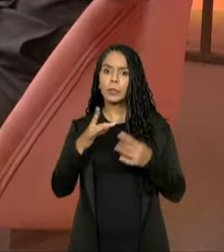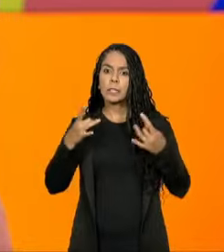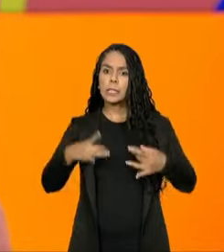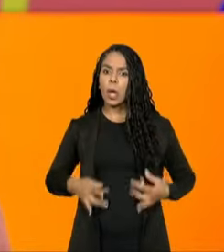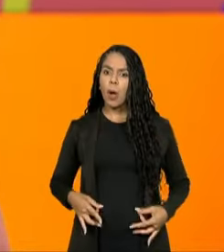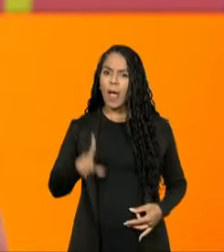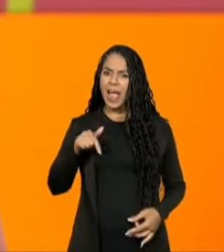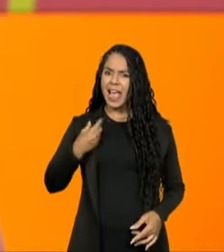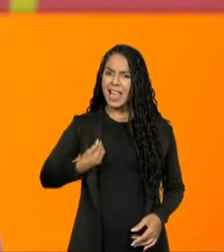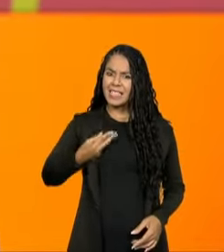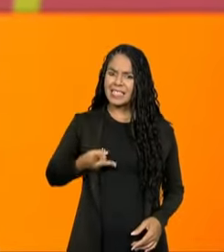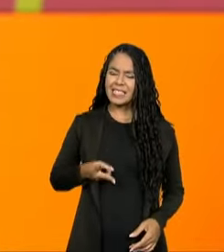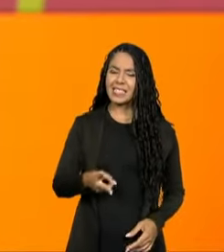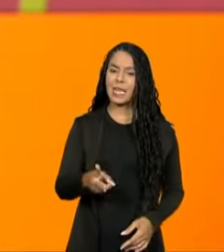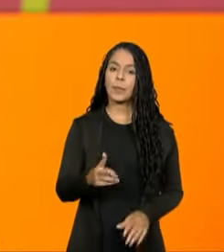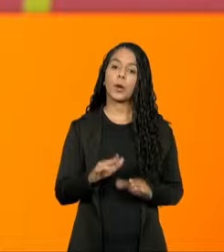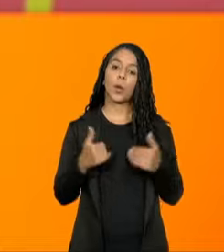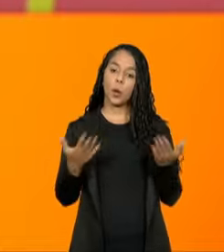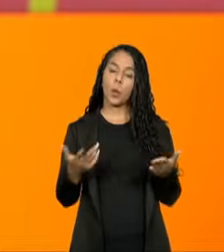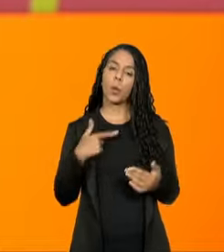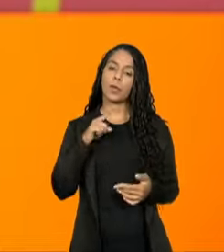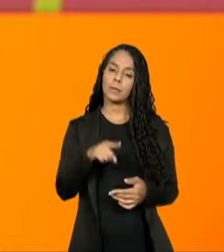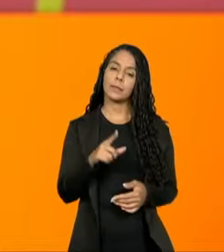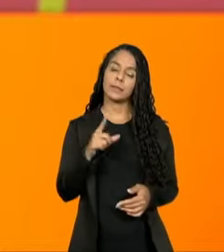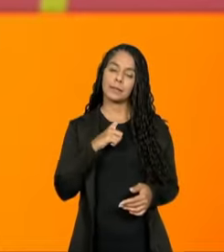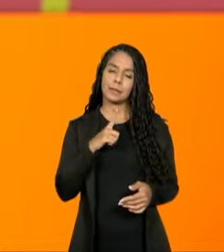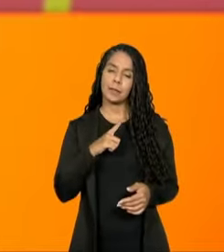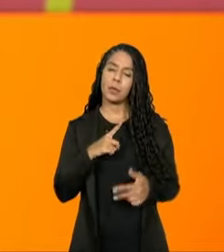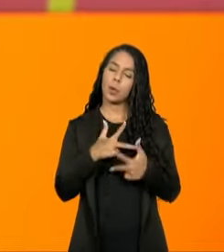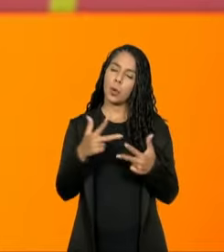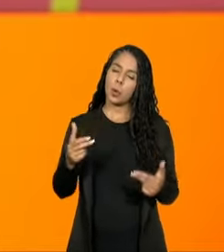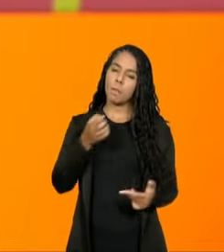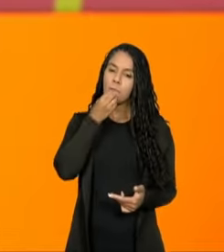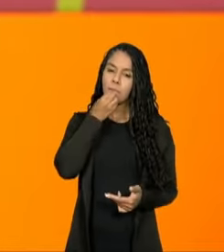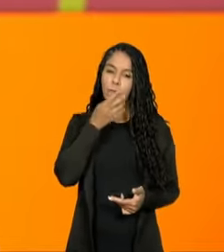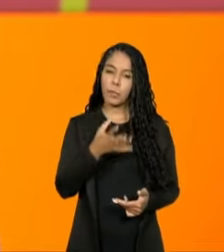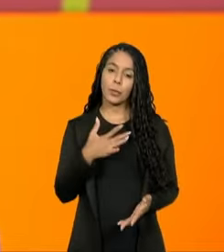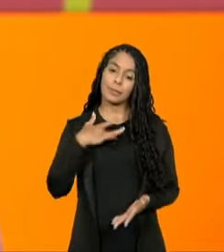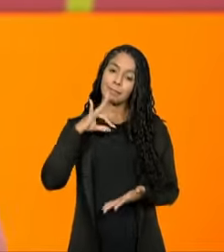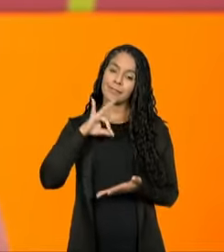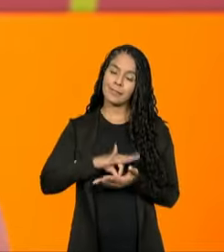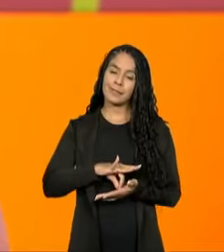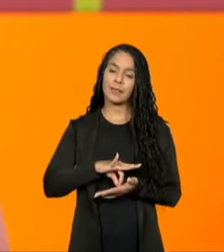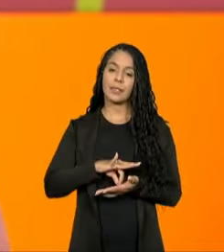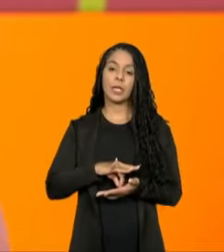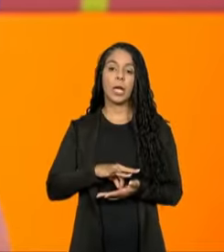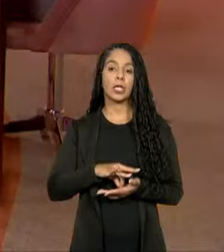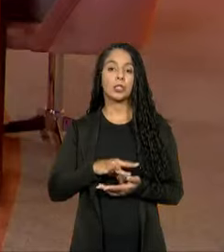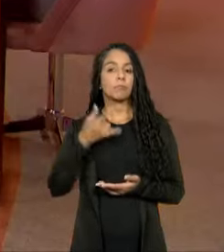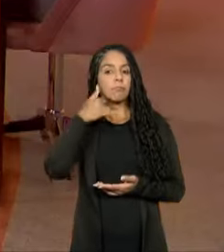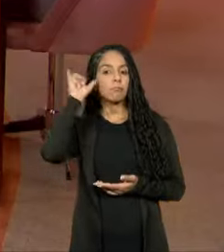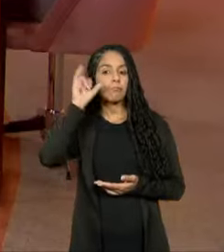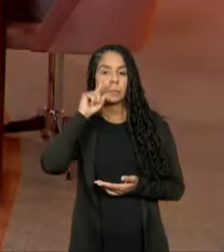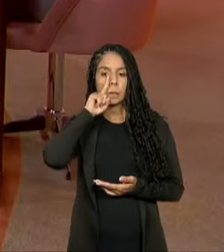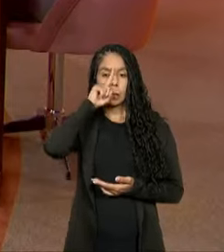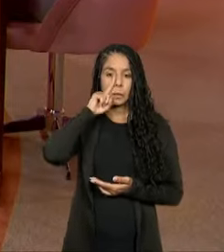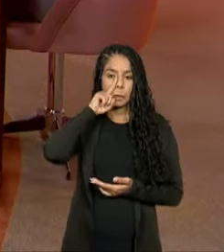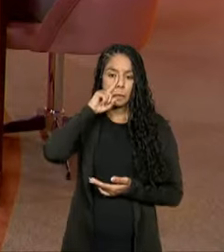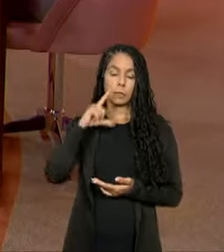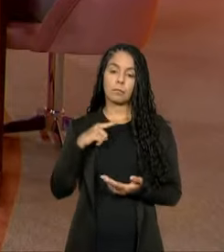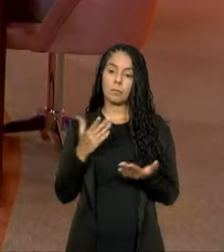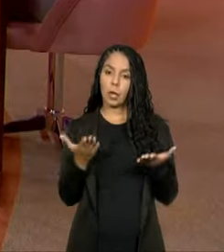A reposição é desde que você mantenha benefícios que, na verdade, sobrepujem os riscos. Entendi. Você manteve